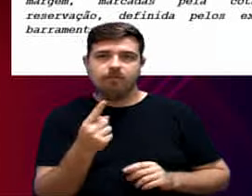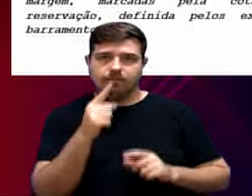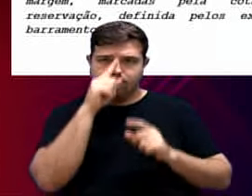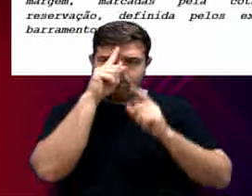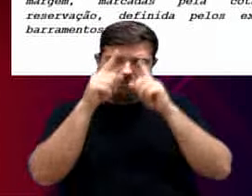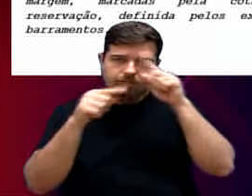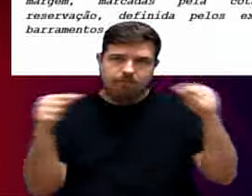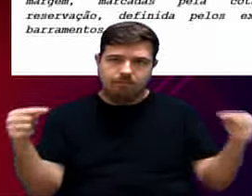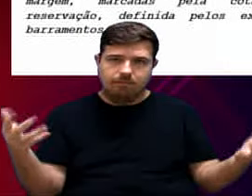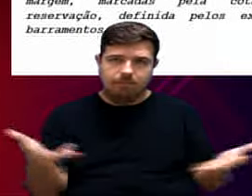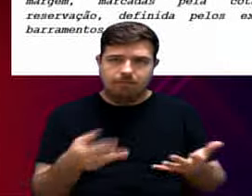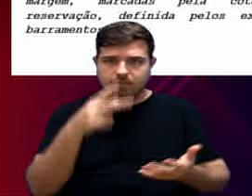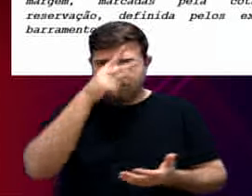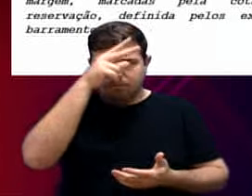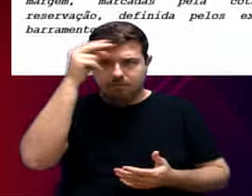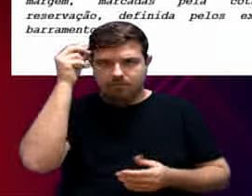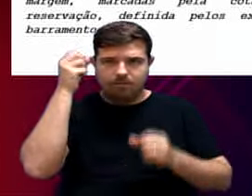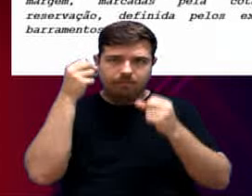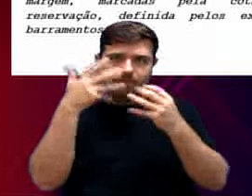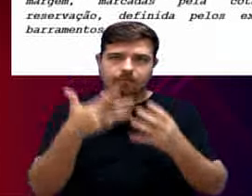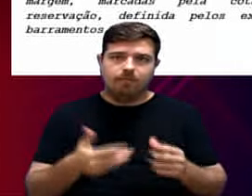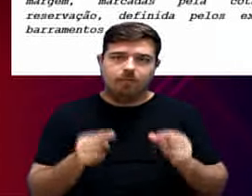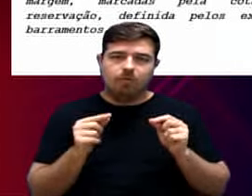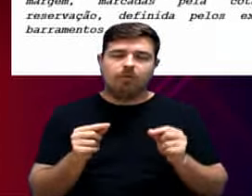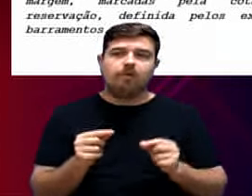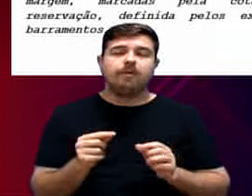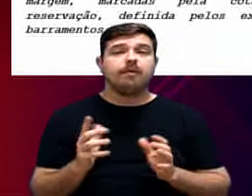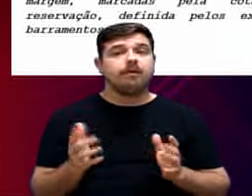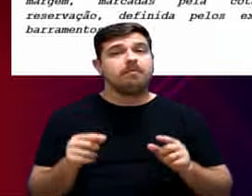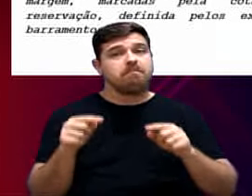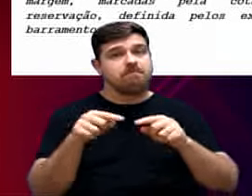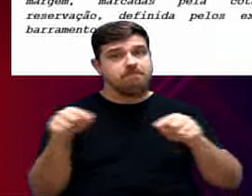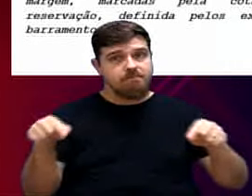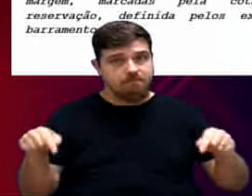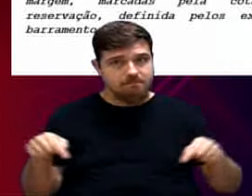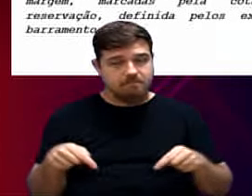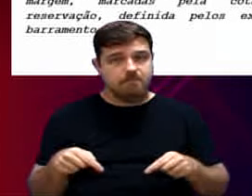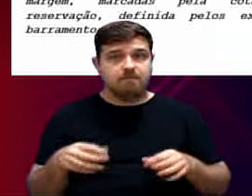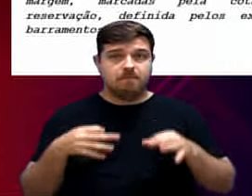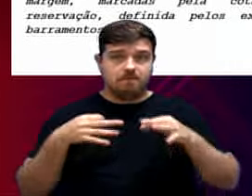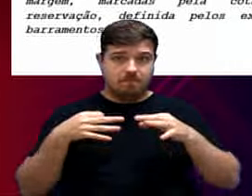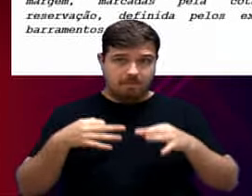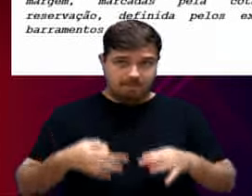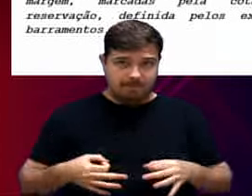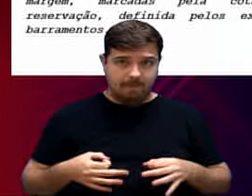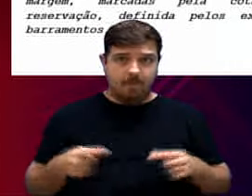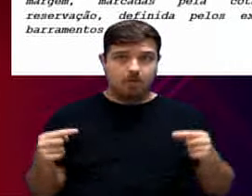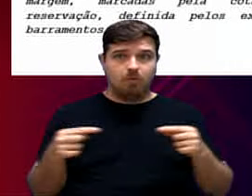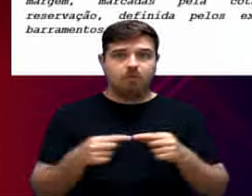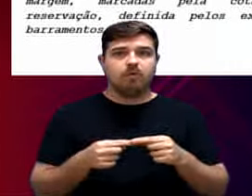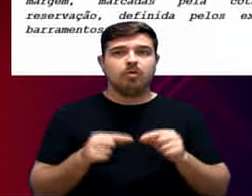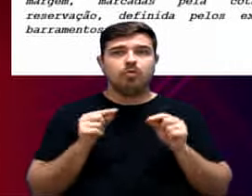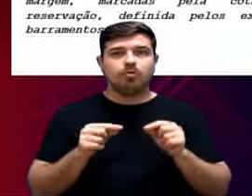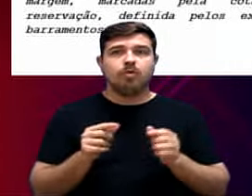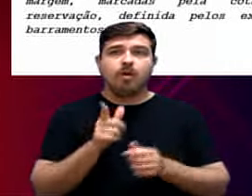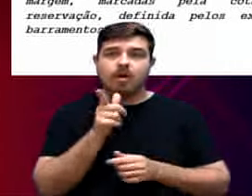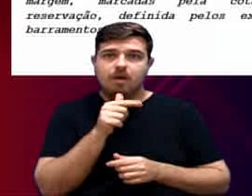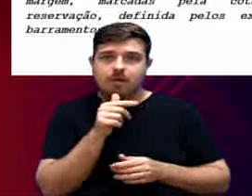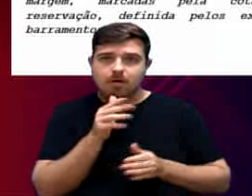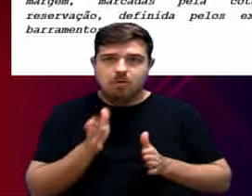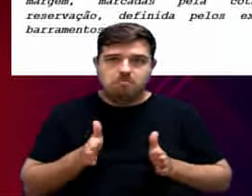prefeitura agora é realmente estabelecer Onde está né onde seriam